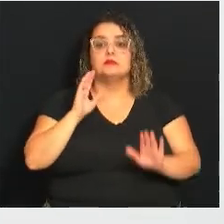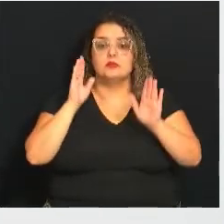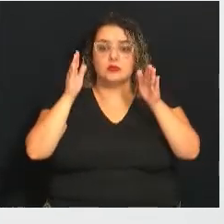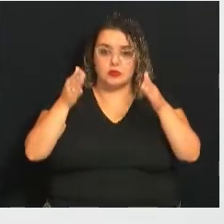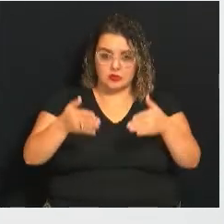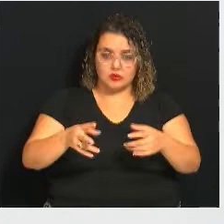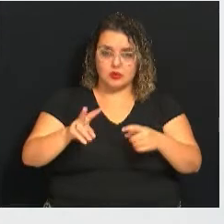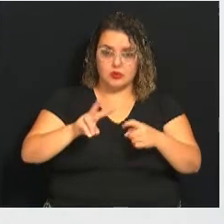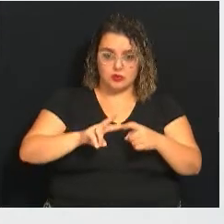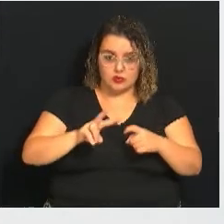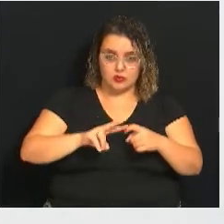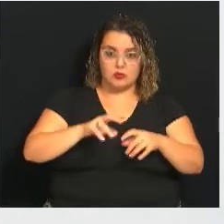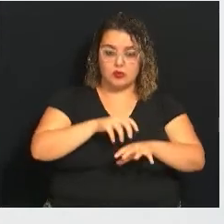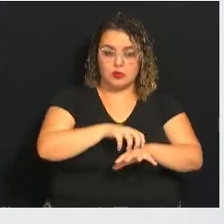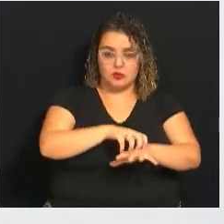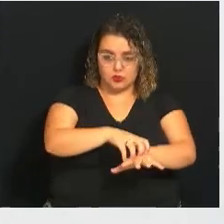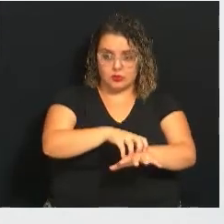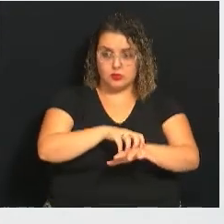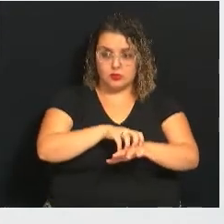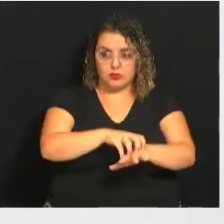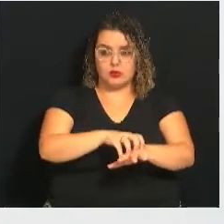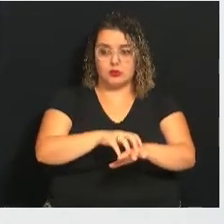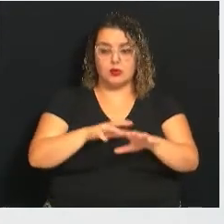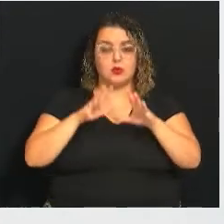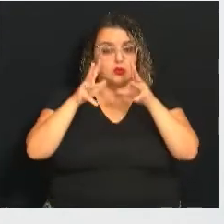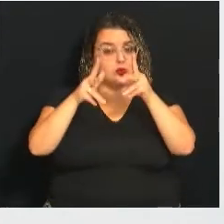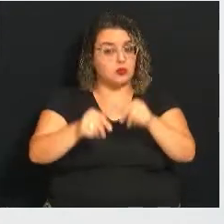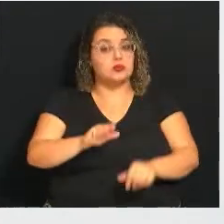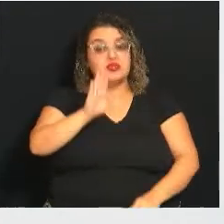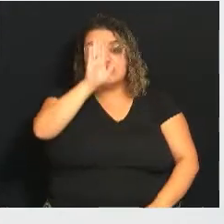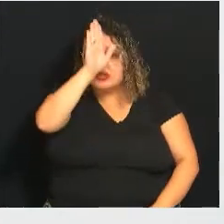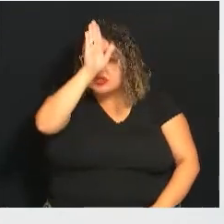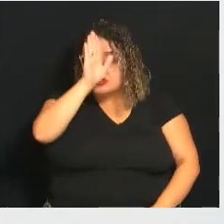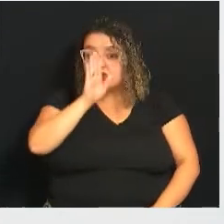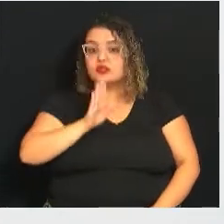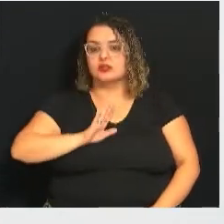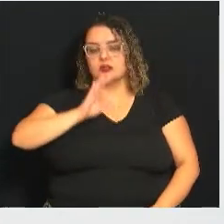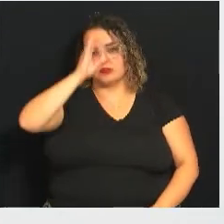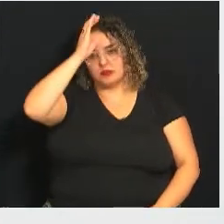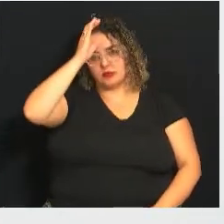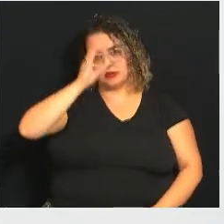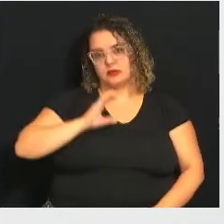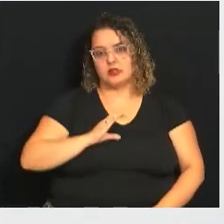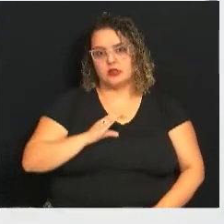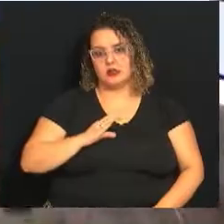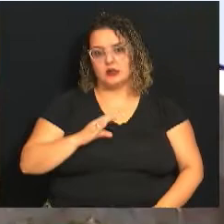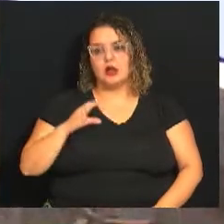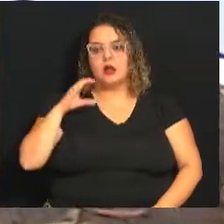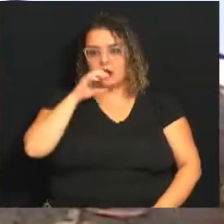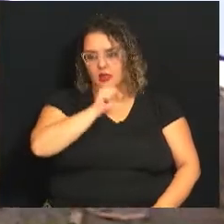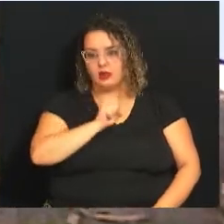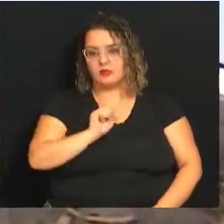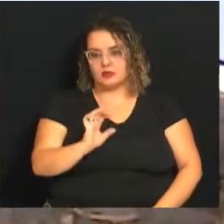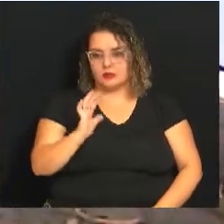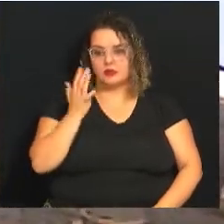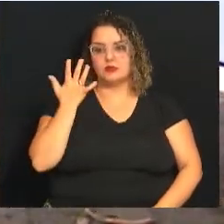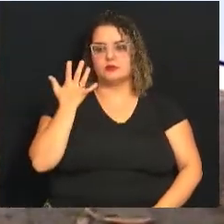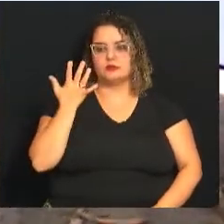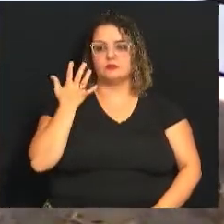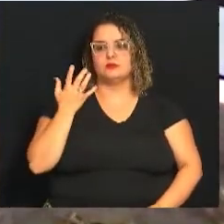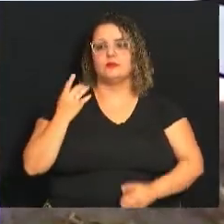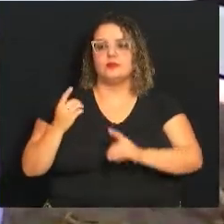ambulatório veterinário imóvel totalmente gratuito para a população de Campinas em breve estará em funcionamento além de